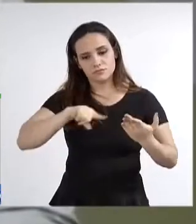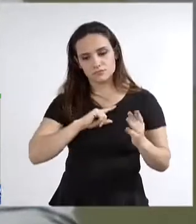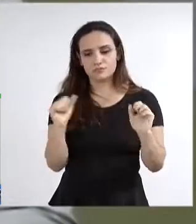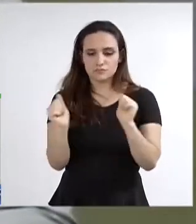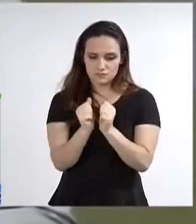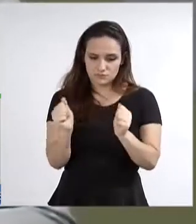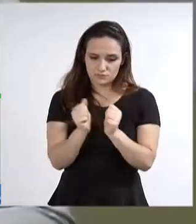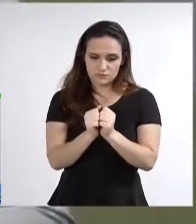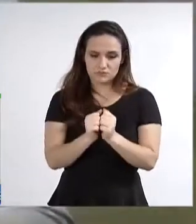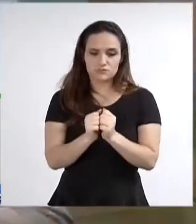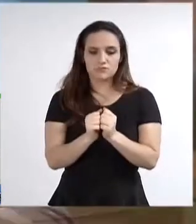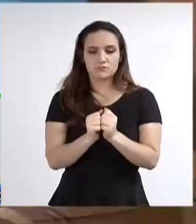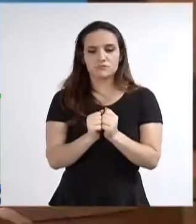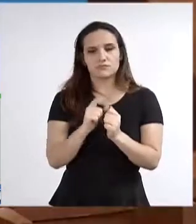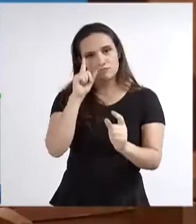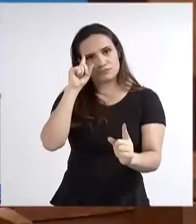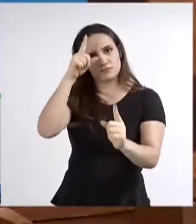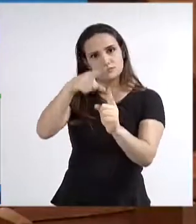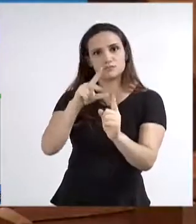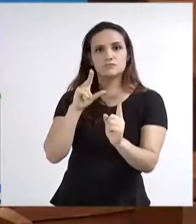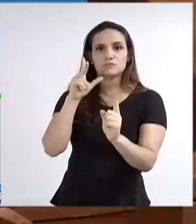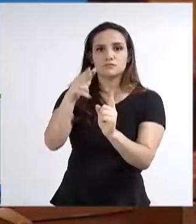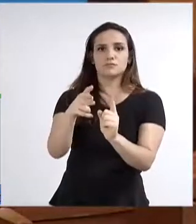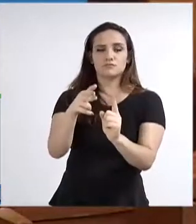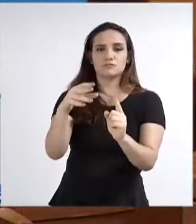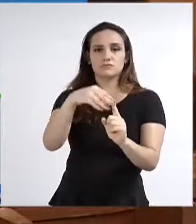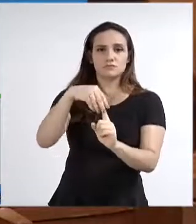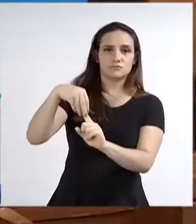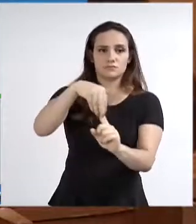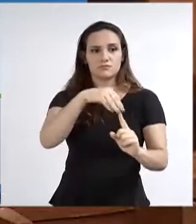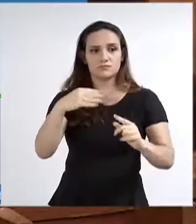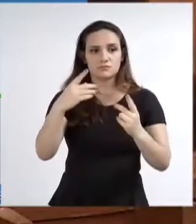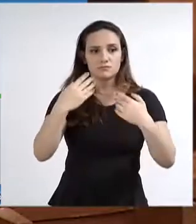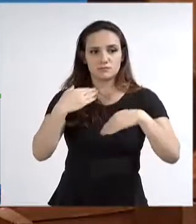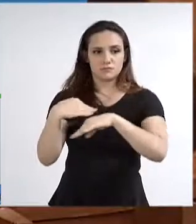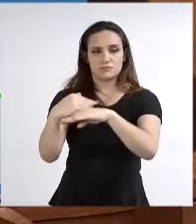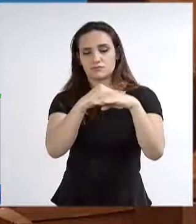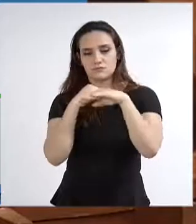nós, irmanados no só espírito, unidos no só